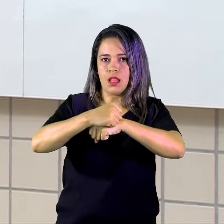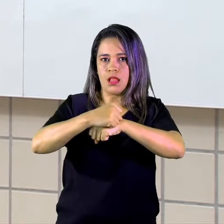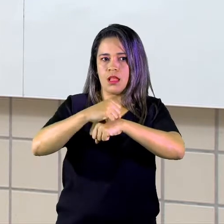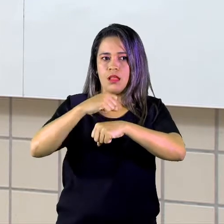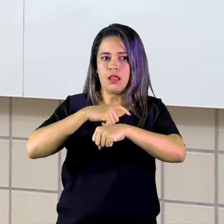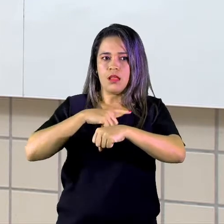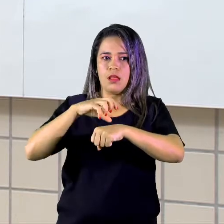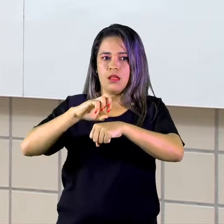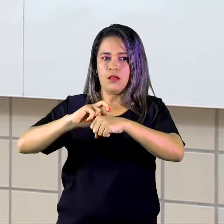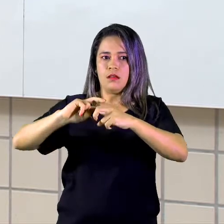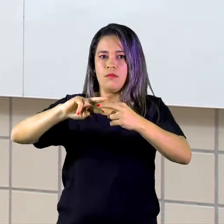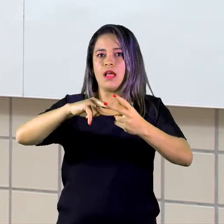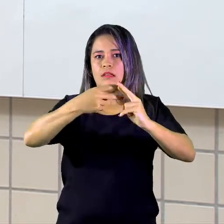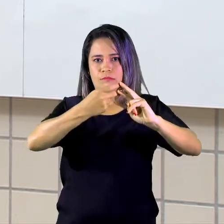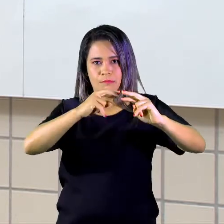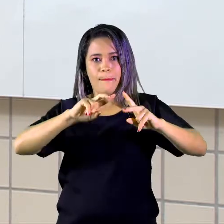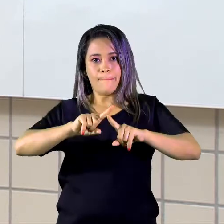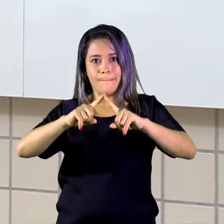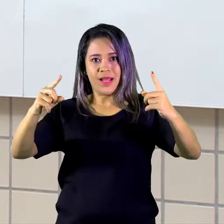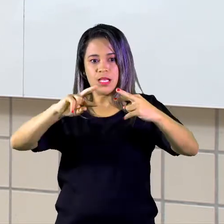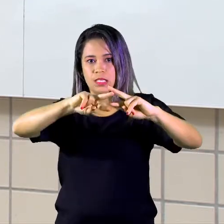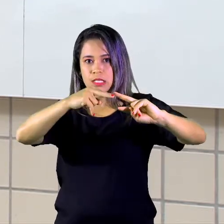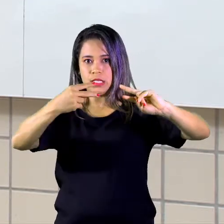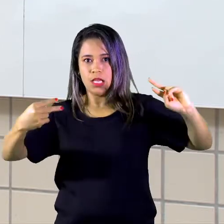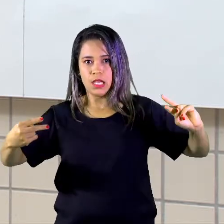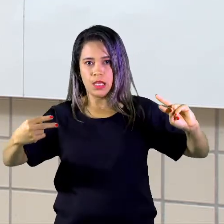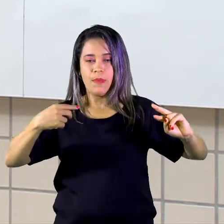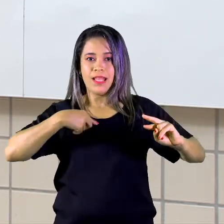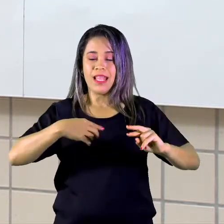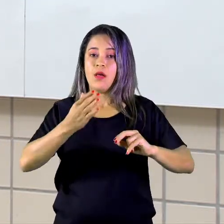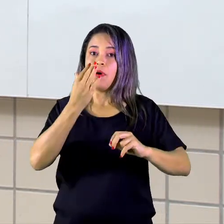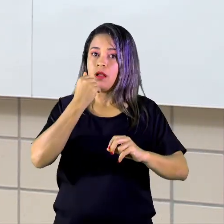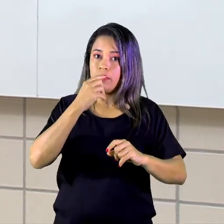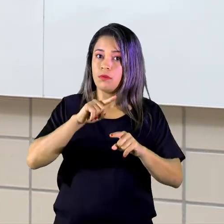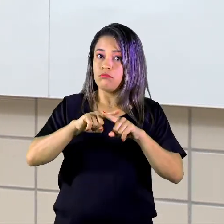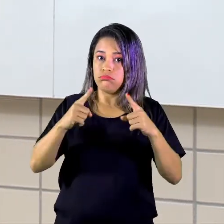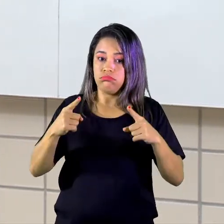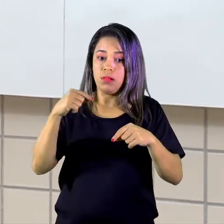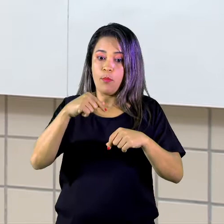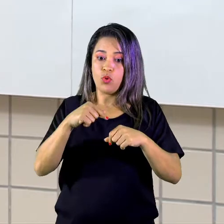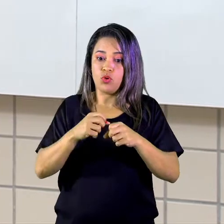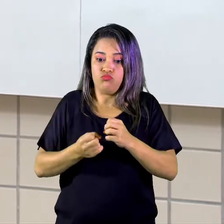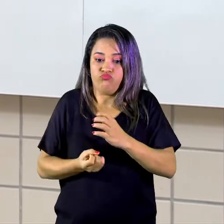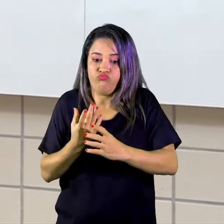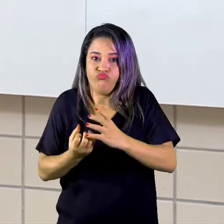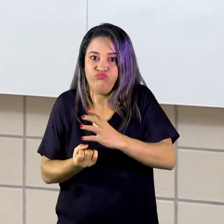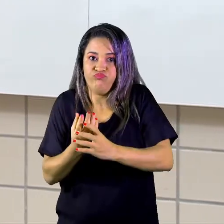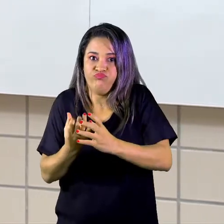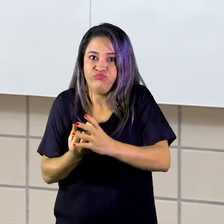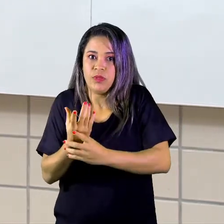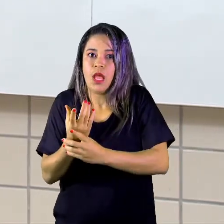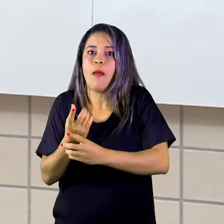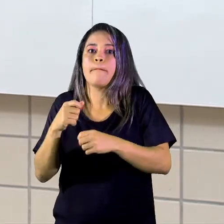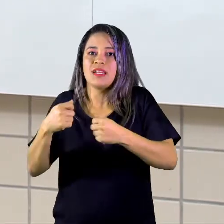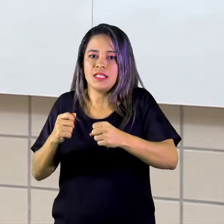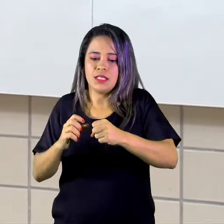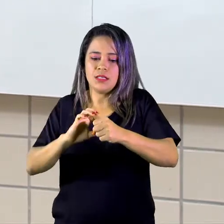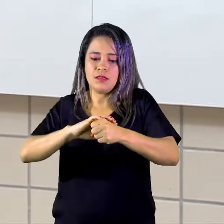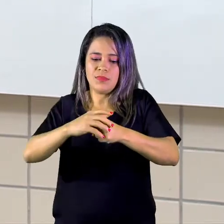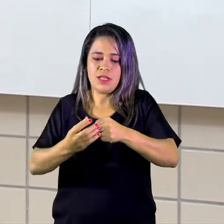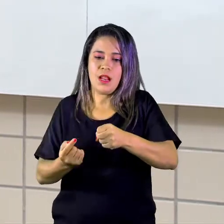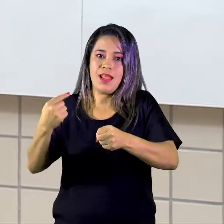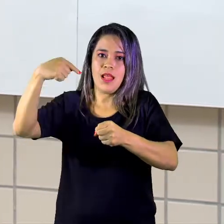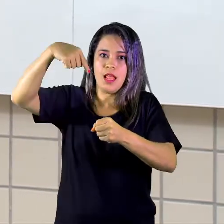reprodução. Só que ele tem uma limitação. Para ele poder se reproduzir, ele tem que entrar em uma célula viva. Então